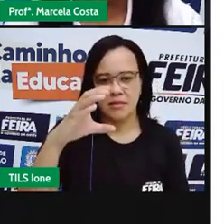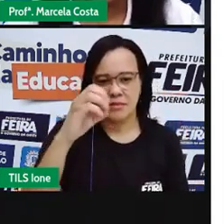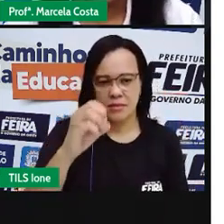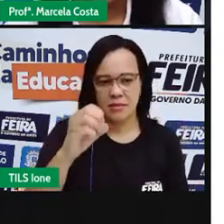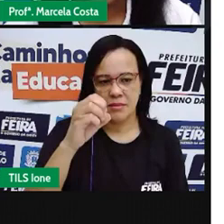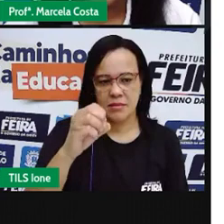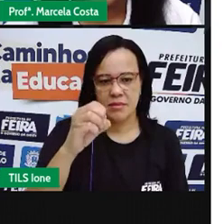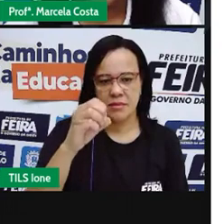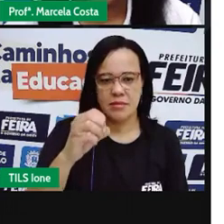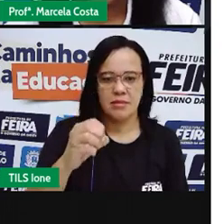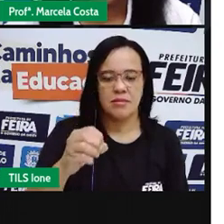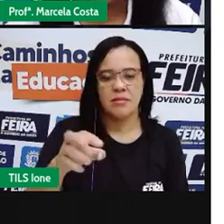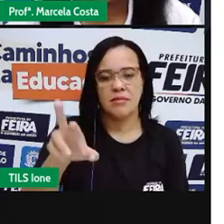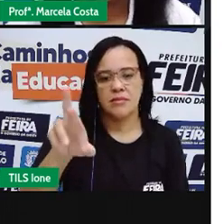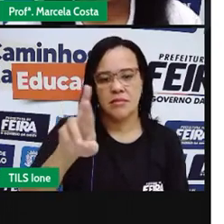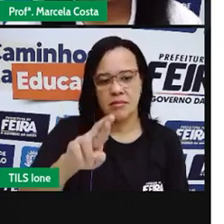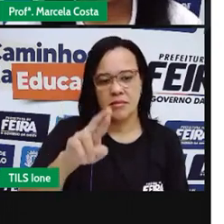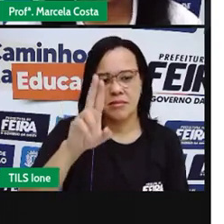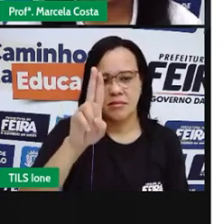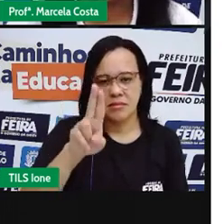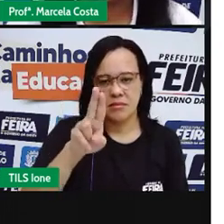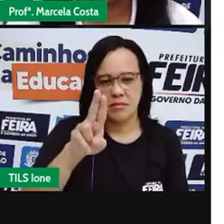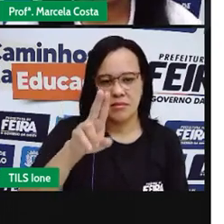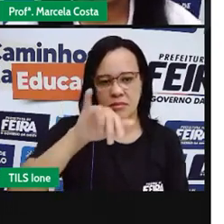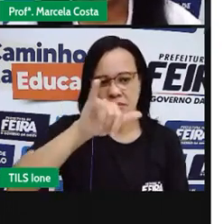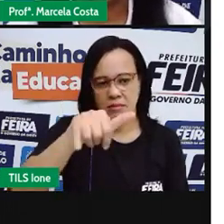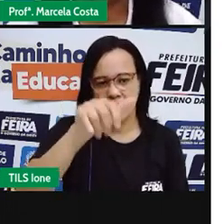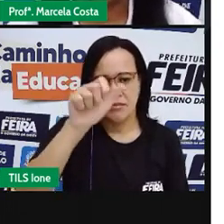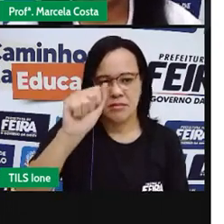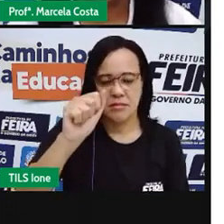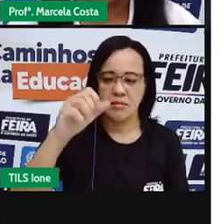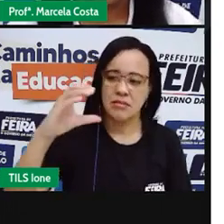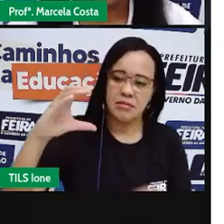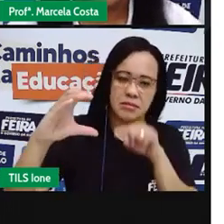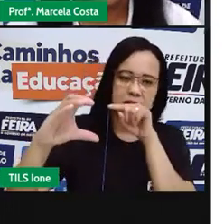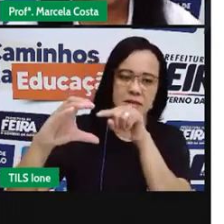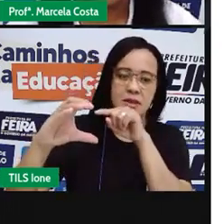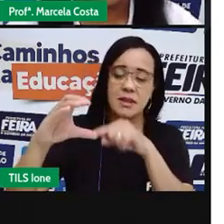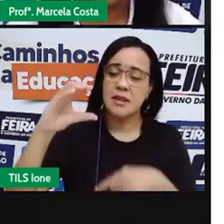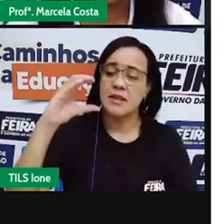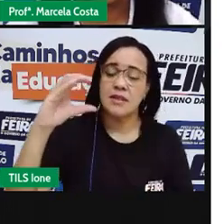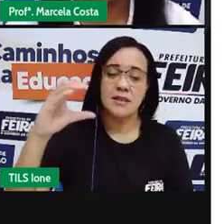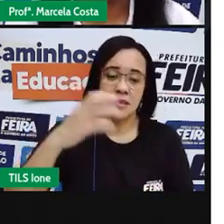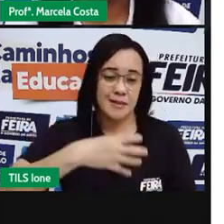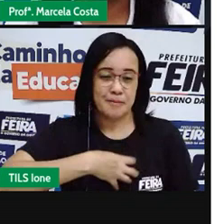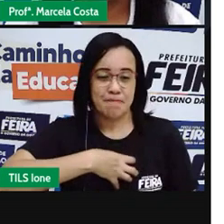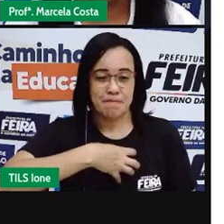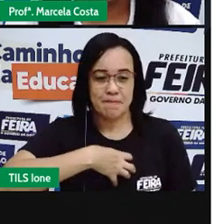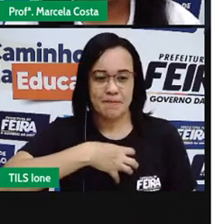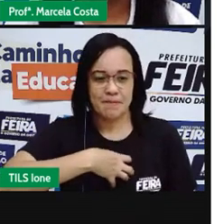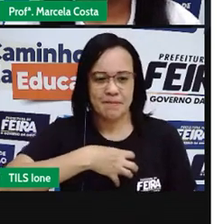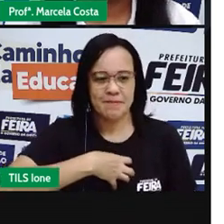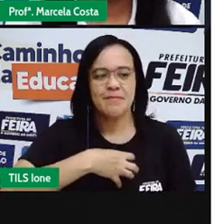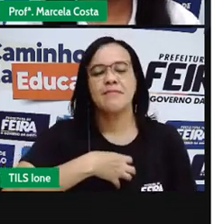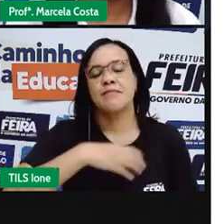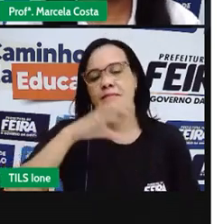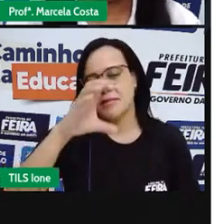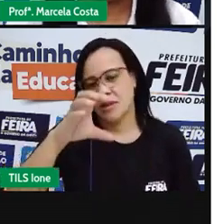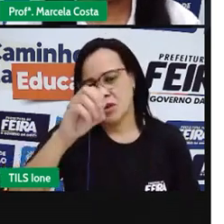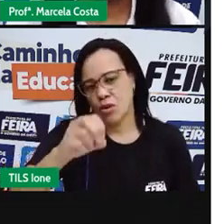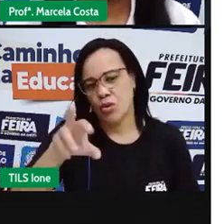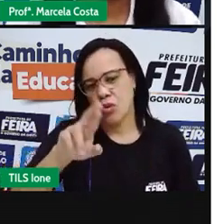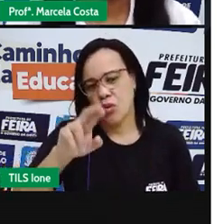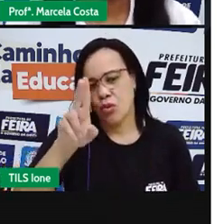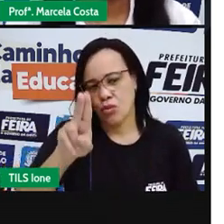É a letra C, não é isso? Olha quando a gente fala o som que a gente escuta.